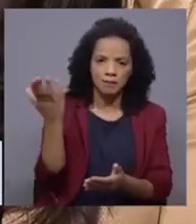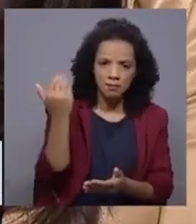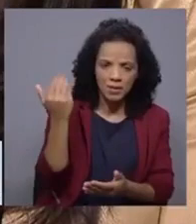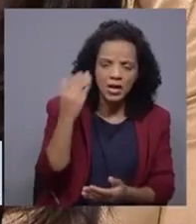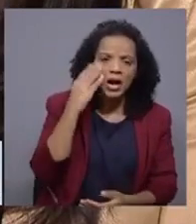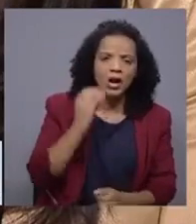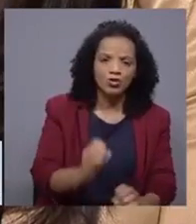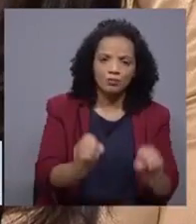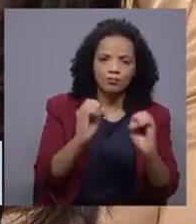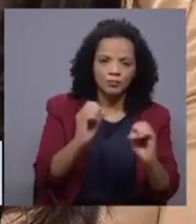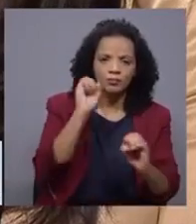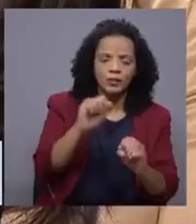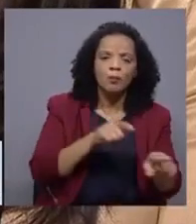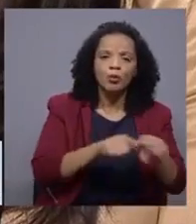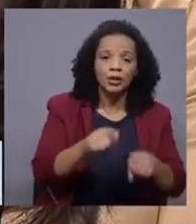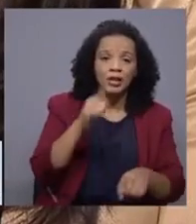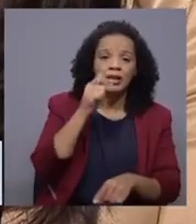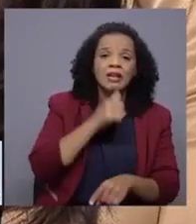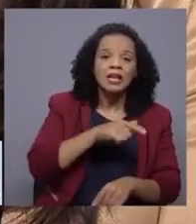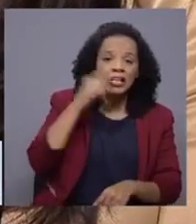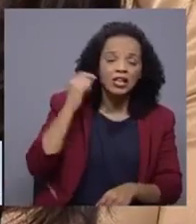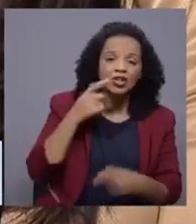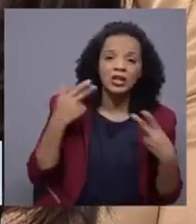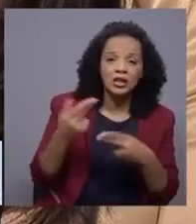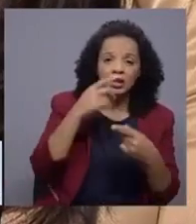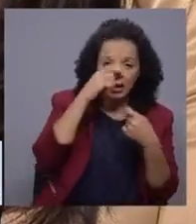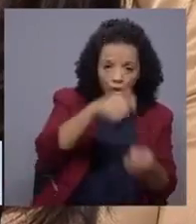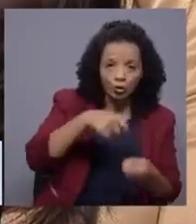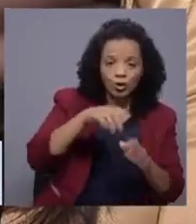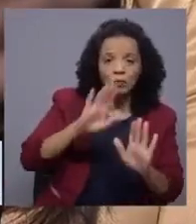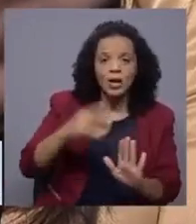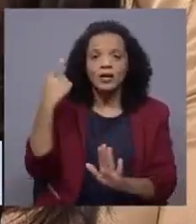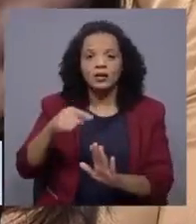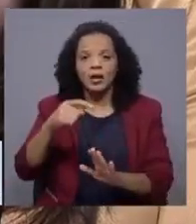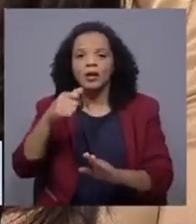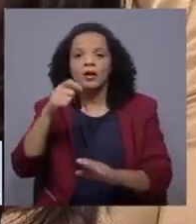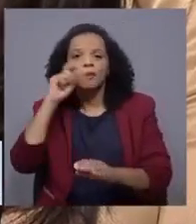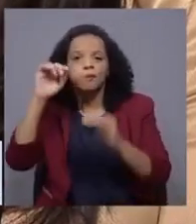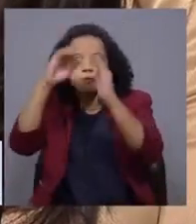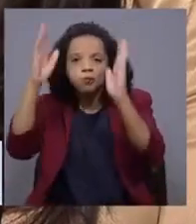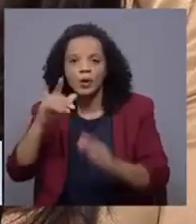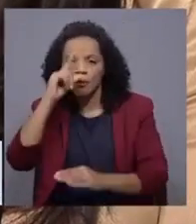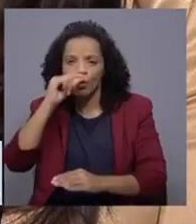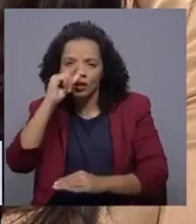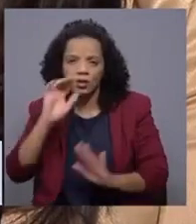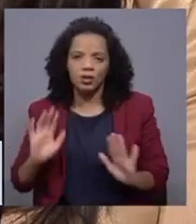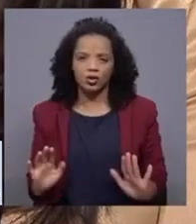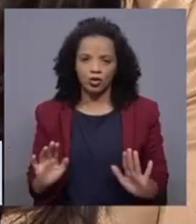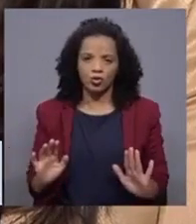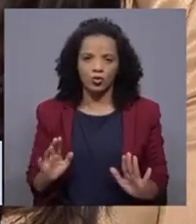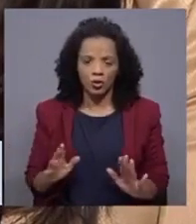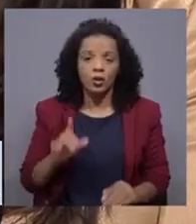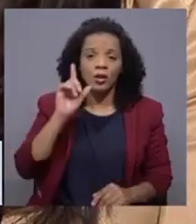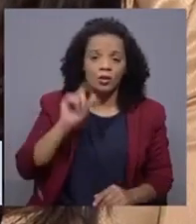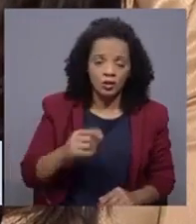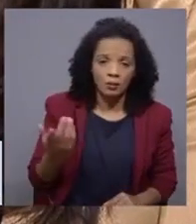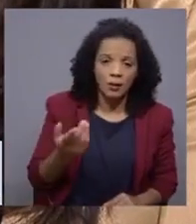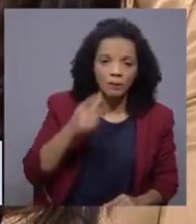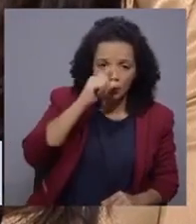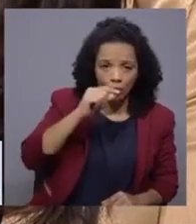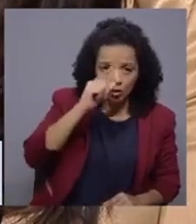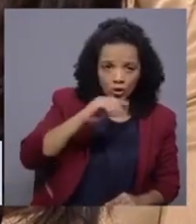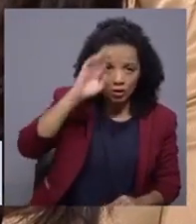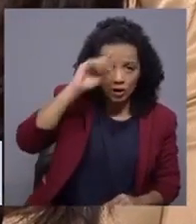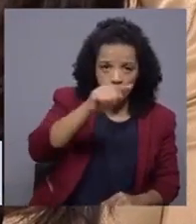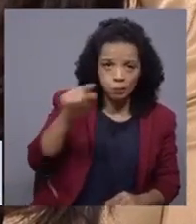o grau zero da política. A Inês Sousa Real é a maior crítica dos agricultores, mas tem estufas no Montijo. Não vamos voltar a essa questão, porque eu não tenho tempo para